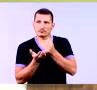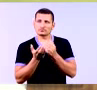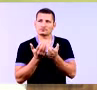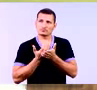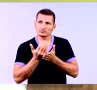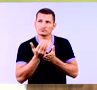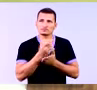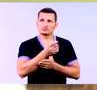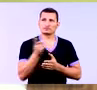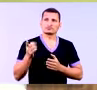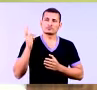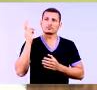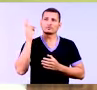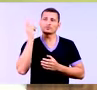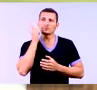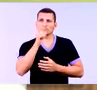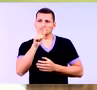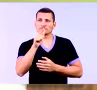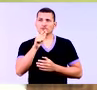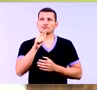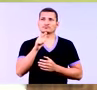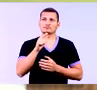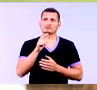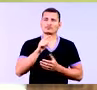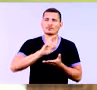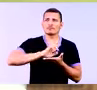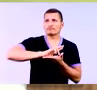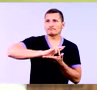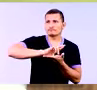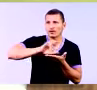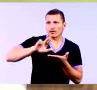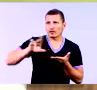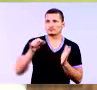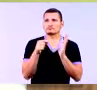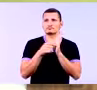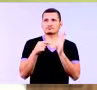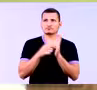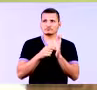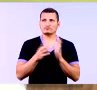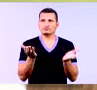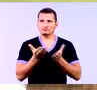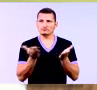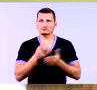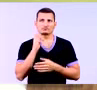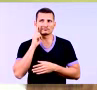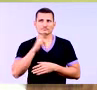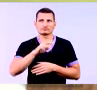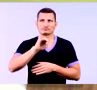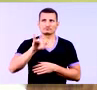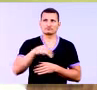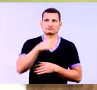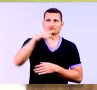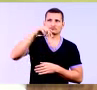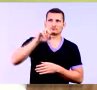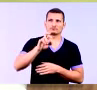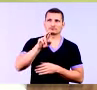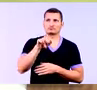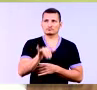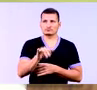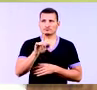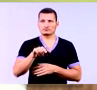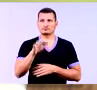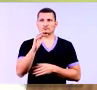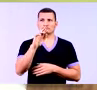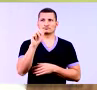conseguir desvendar, né, várias ferramentas, como a gente viu hoje, o jQuery, que é um framework sensacional